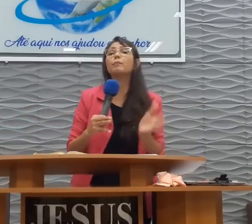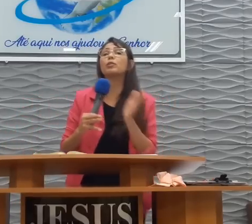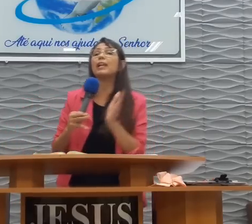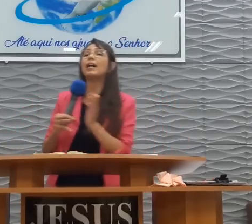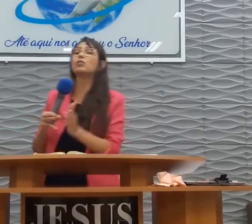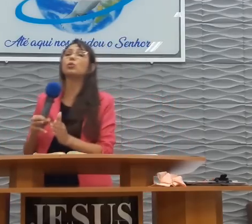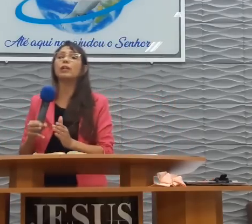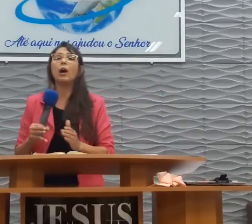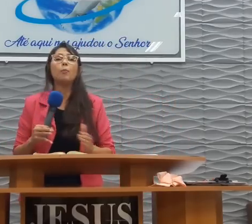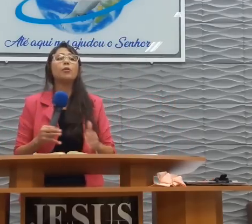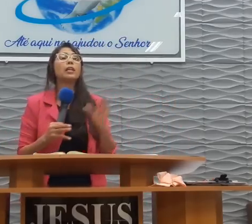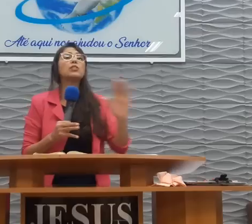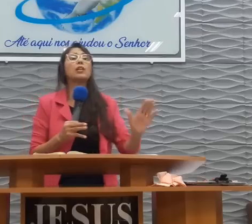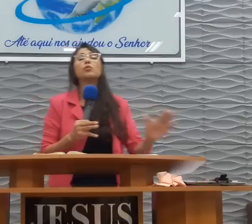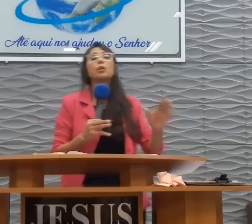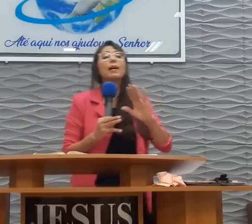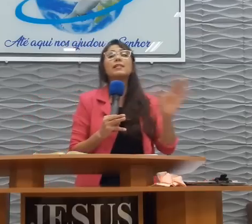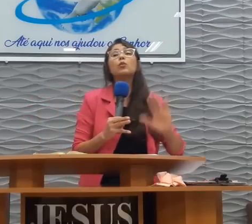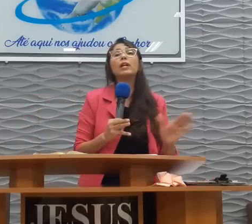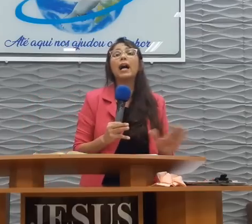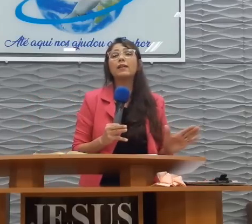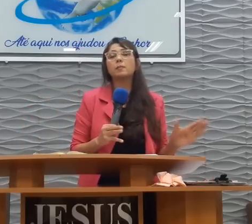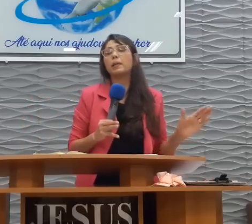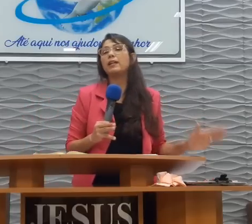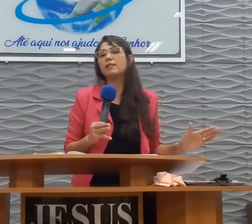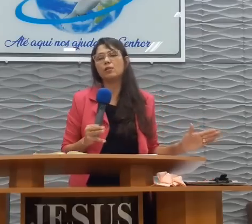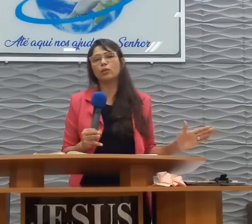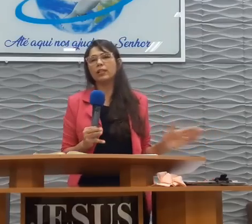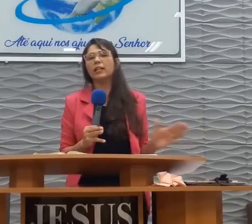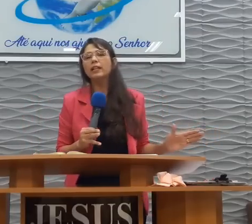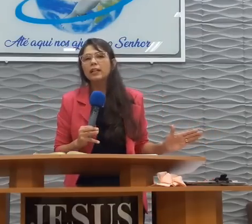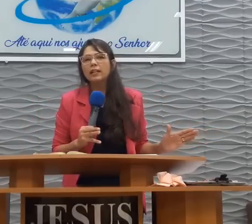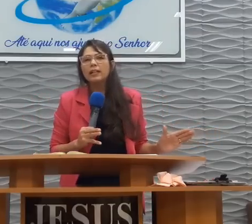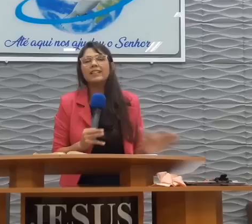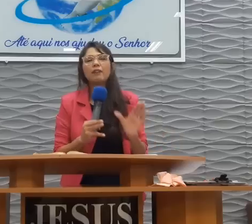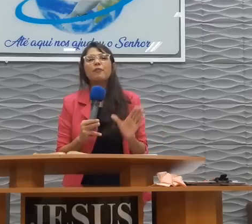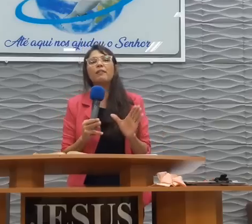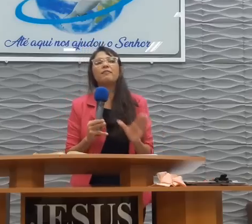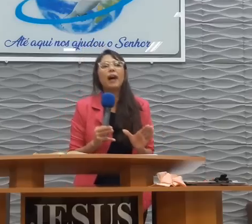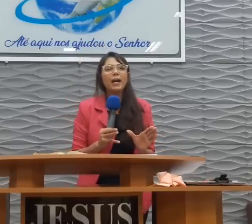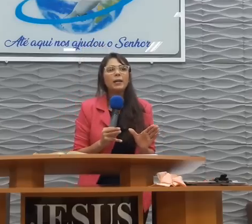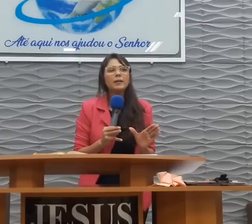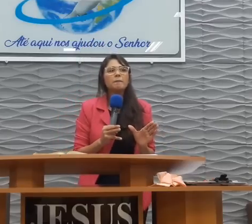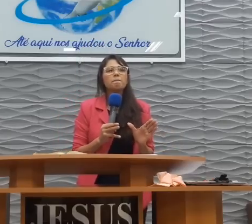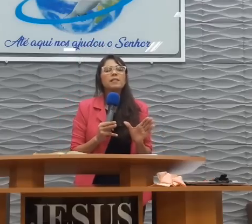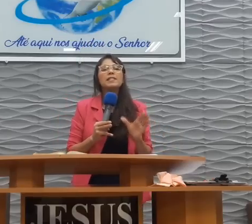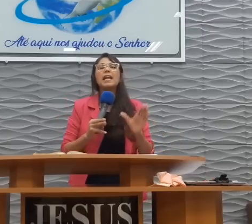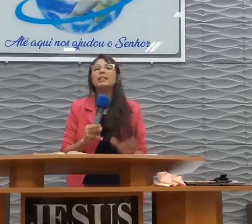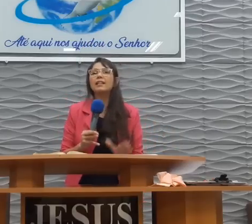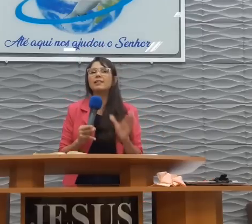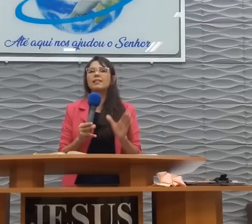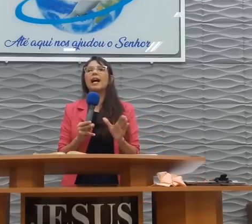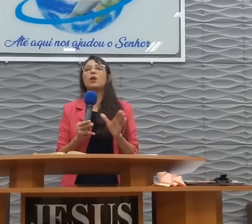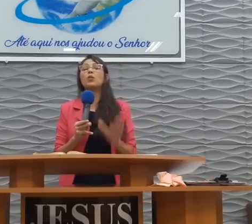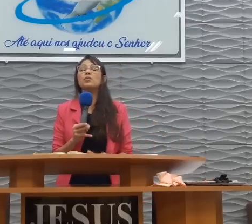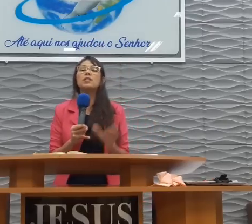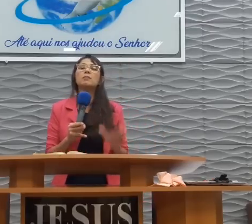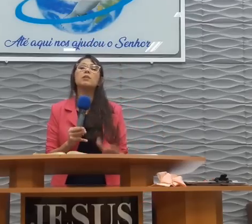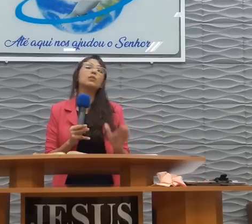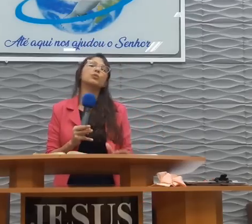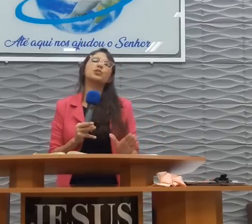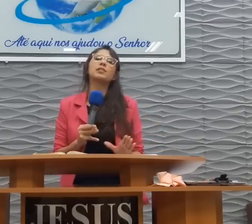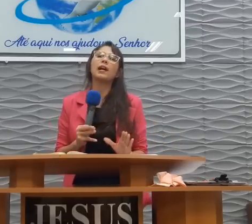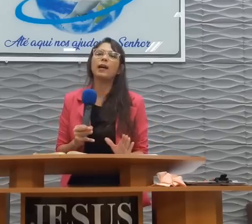tanto mudar de lugar, ao ponto que ele já não tinha mais nem lugares para ele se esconder. E Davi vai se aliançar com